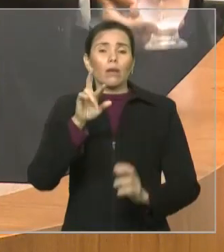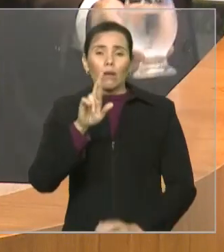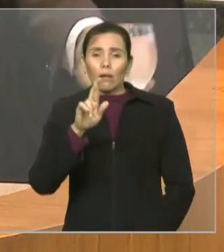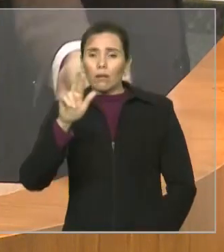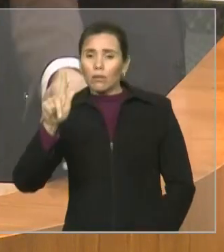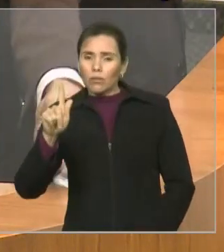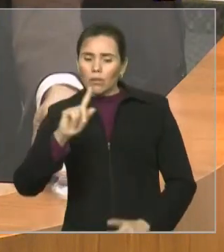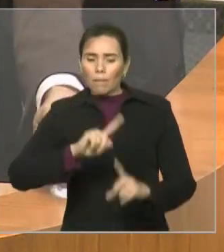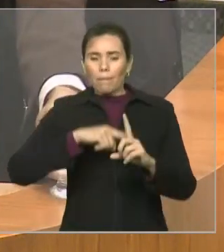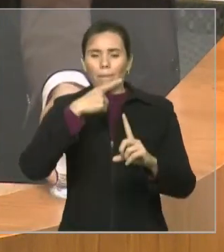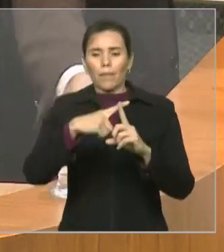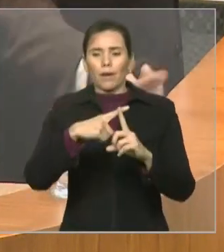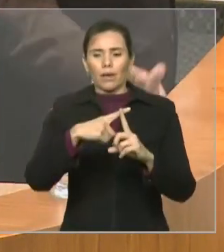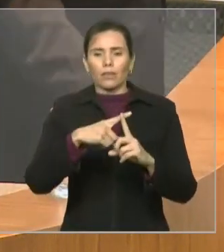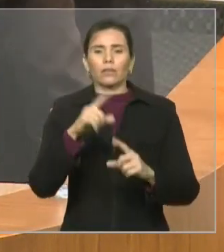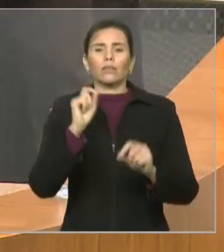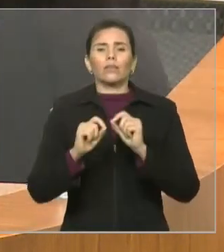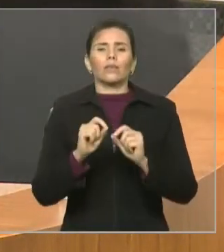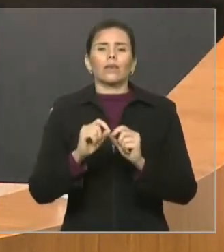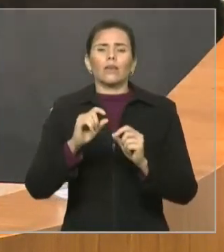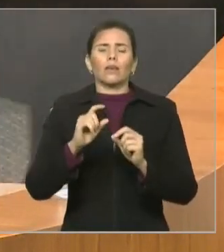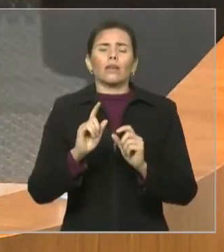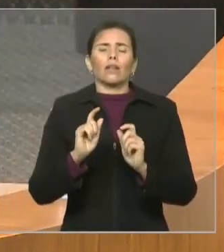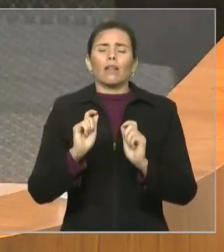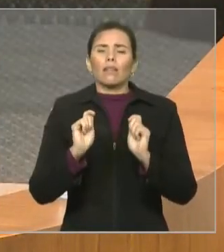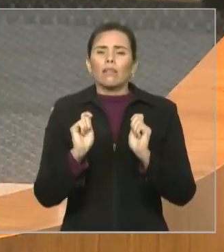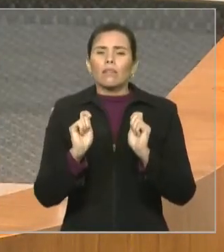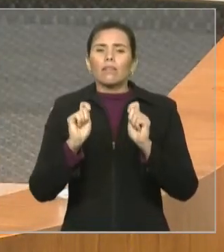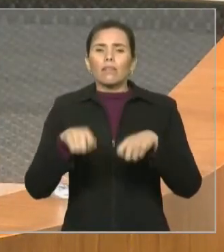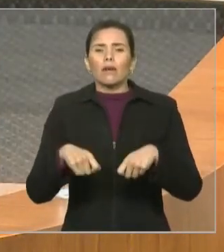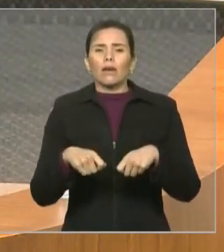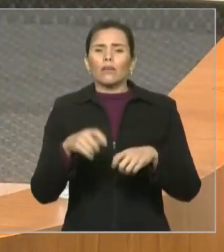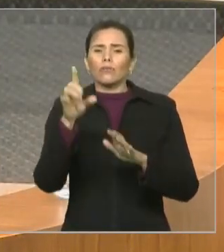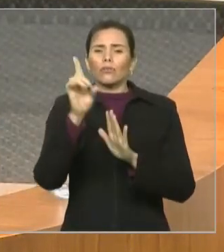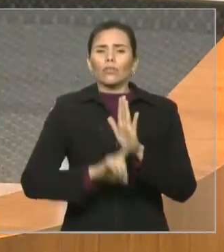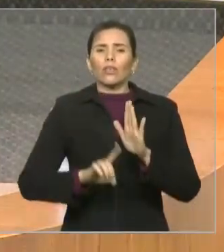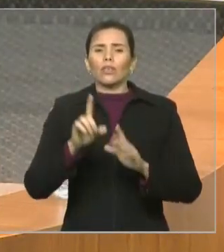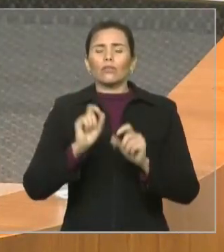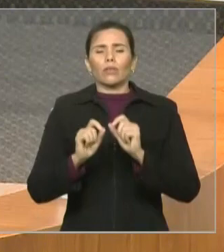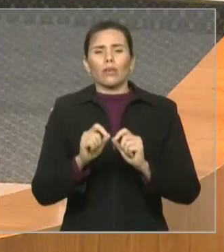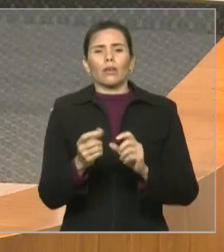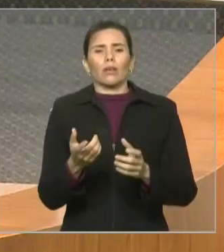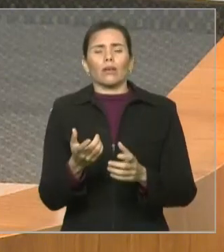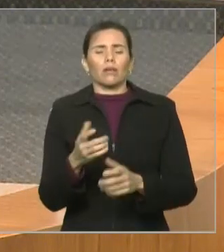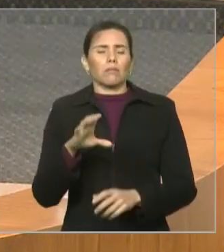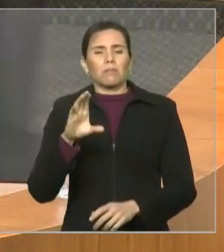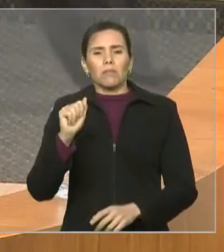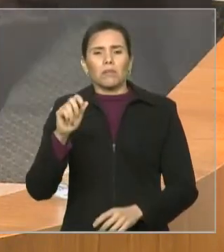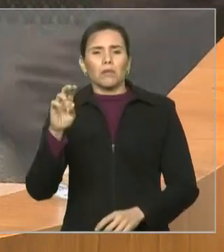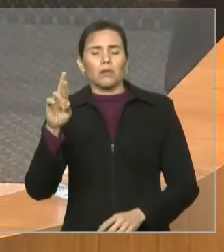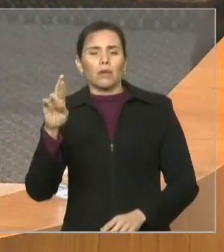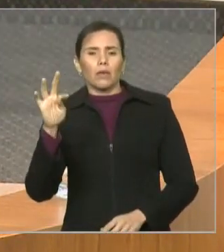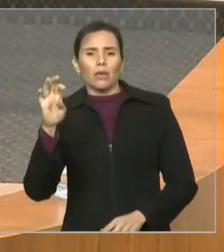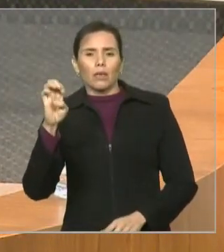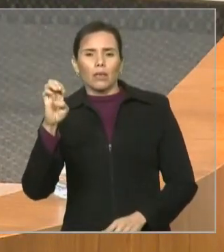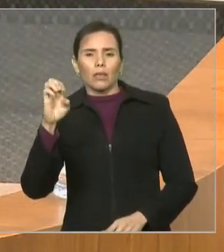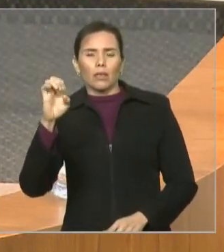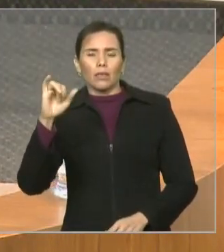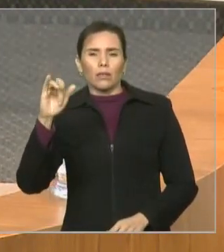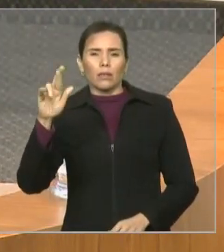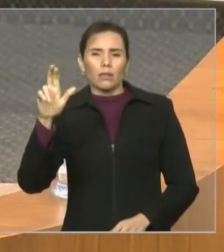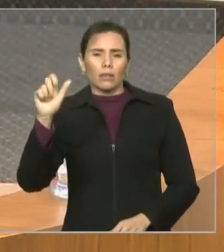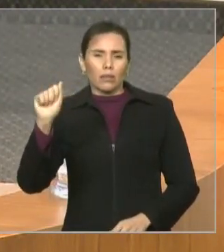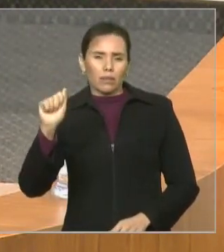na identidade, no RG, as informações como carteira de trabalho, tipo sanguíneo, informações ligadas